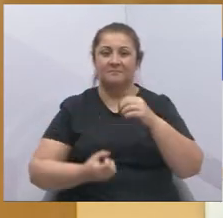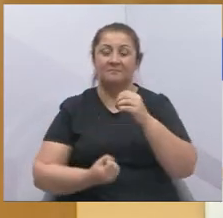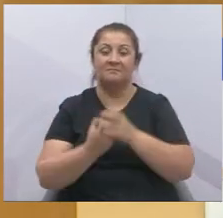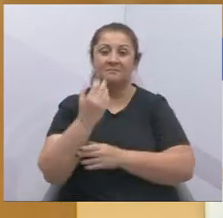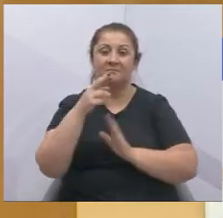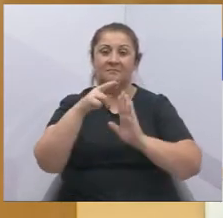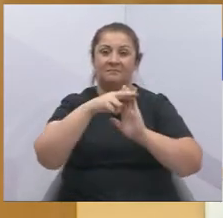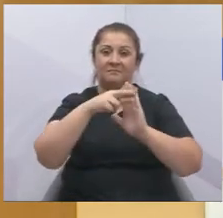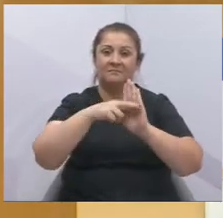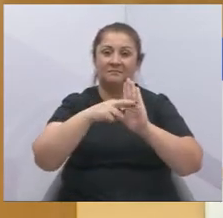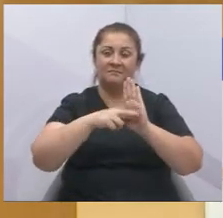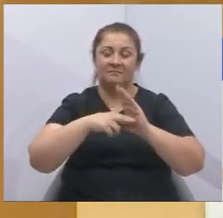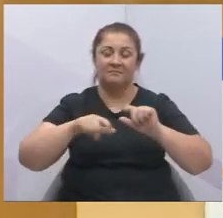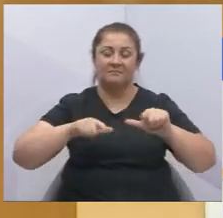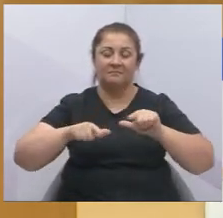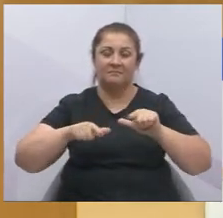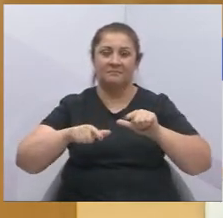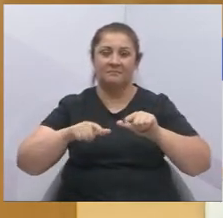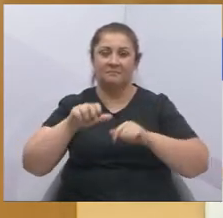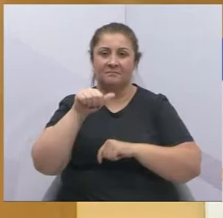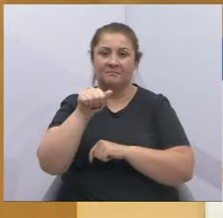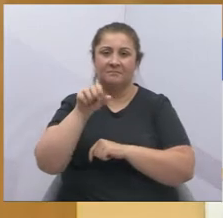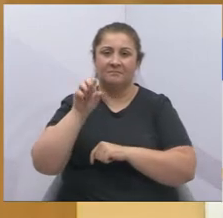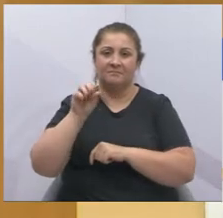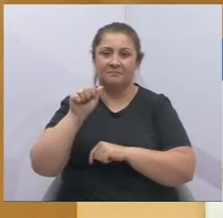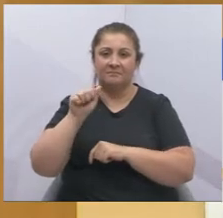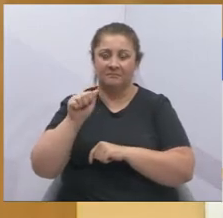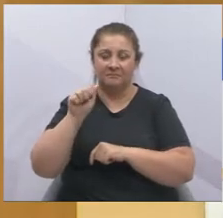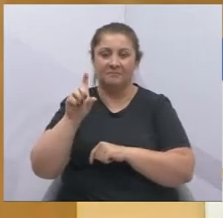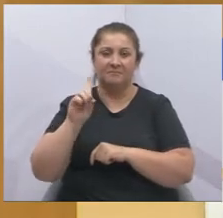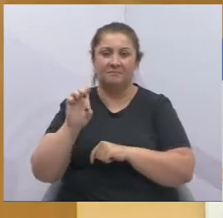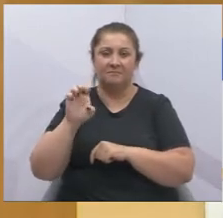regras para funcionamento de adegas e similares no município de Jacareí.